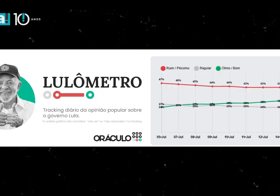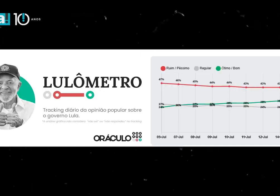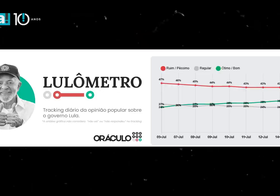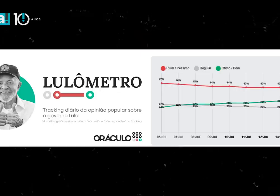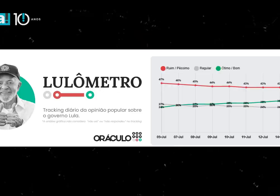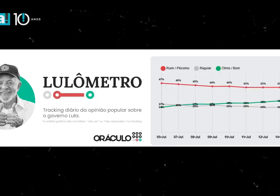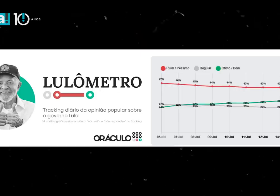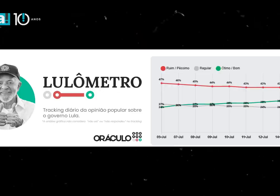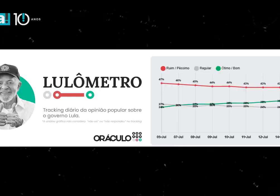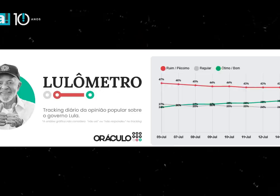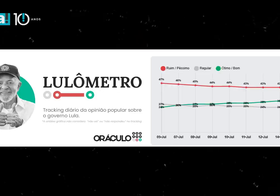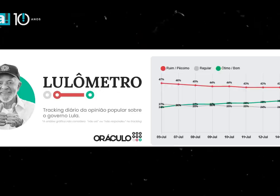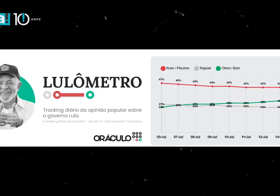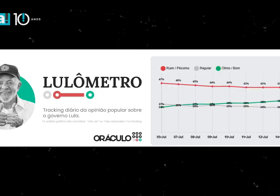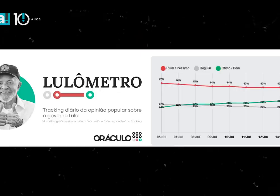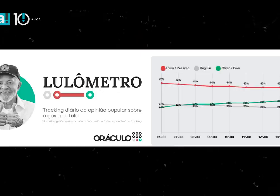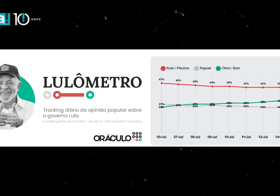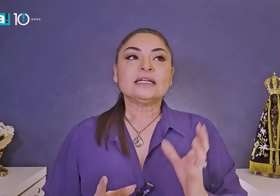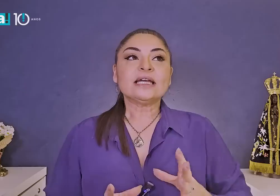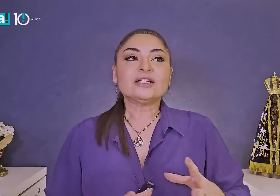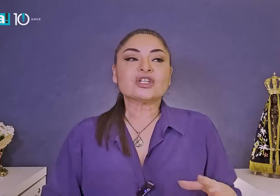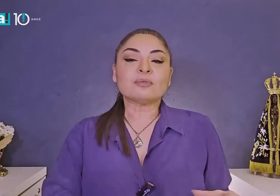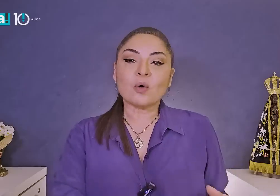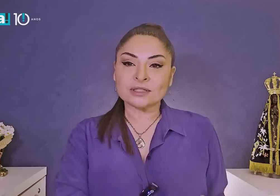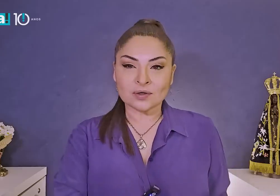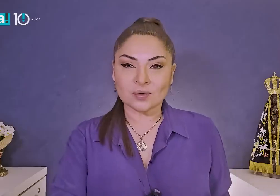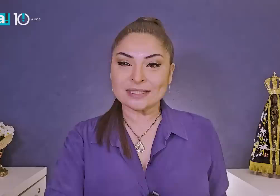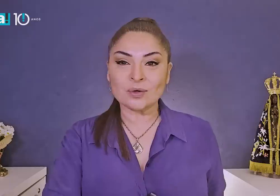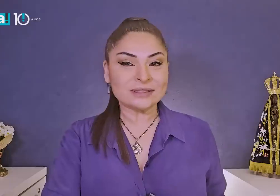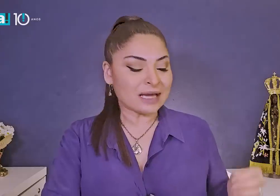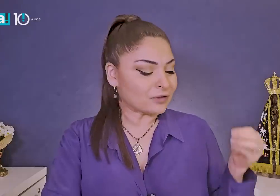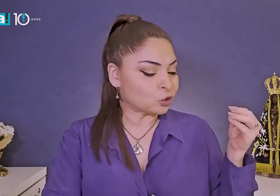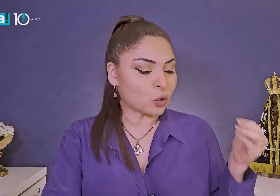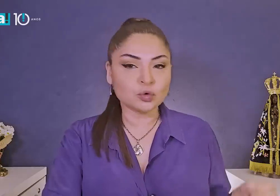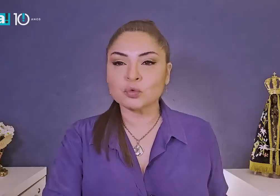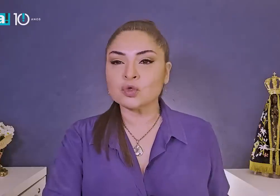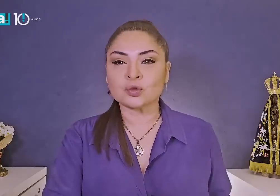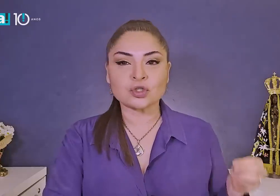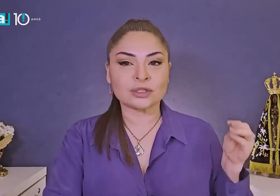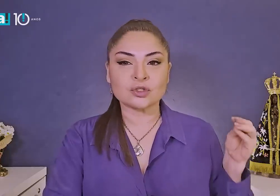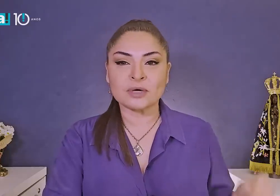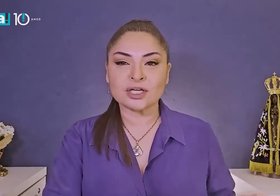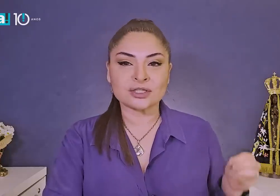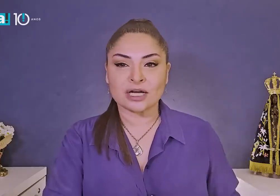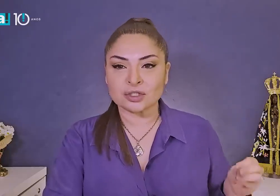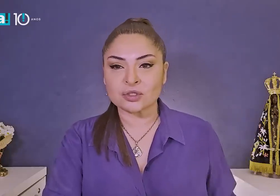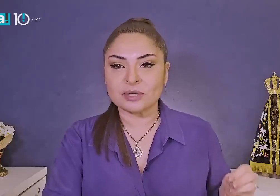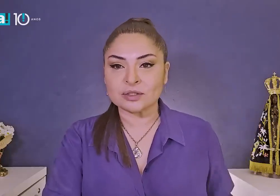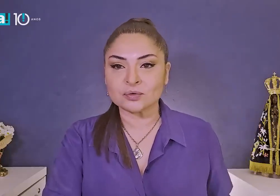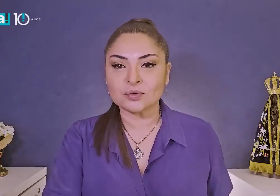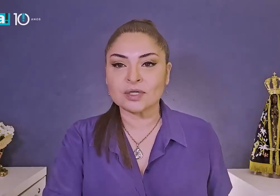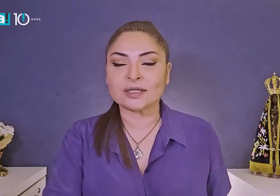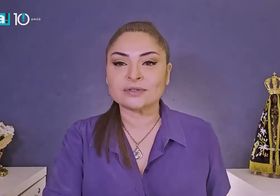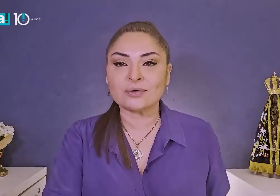Trump e do Eduardo Bolsonaro. E aí tinha uma outra coisa, que é o que estava todo mundo discutindo de manhã, de tarde, de